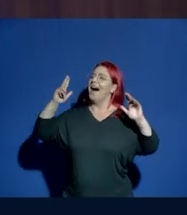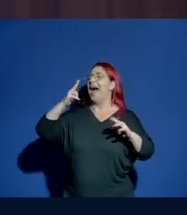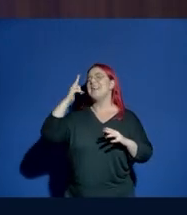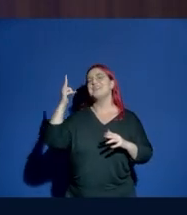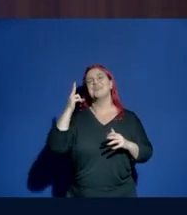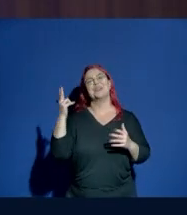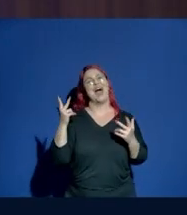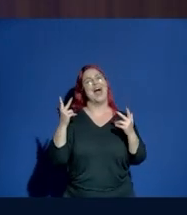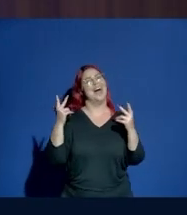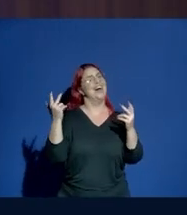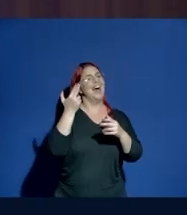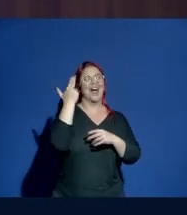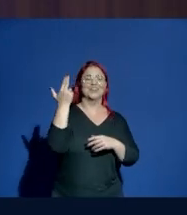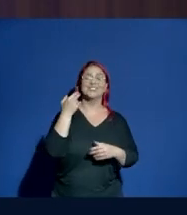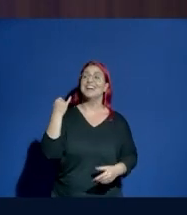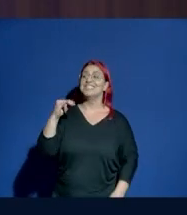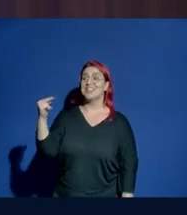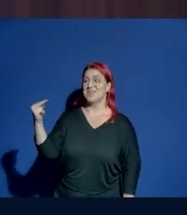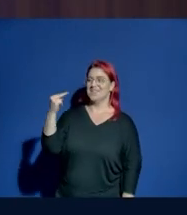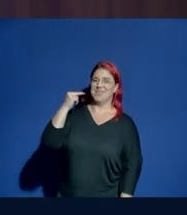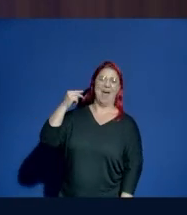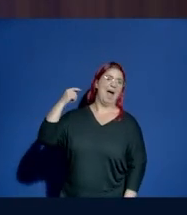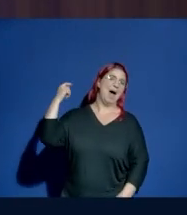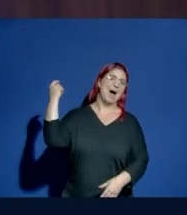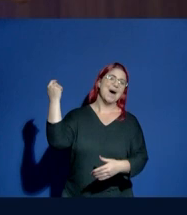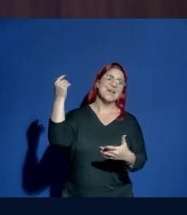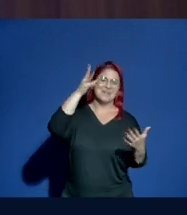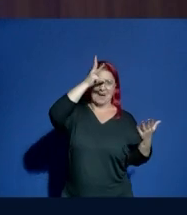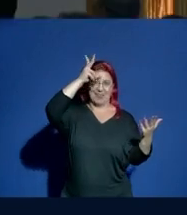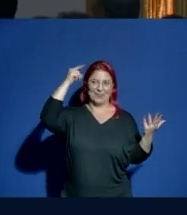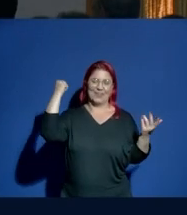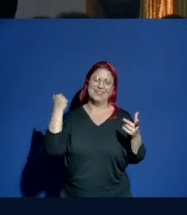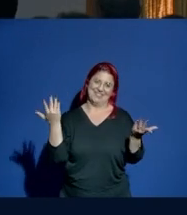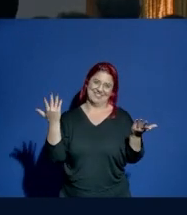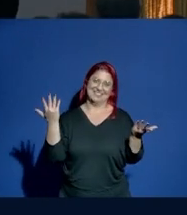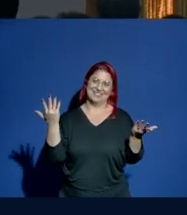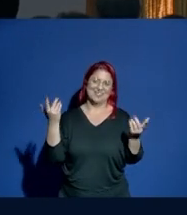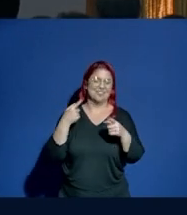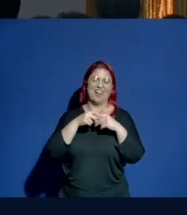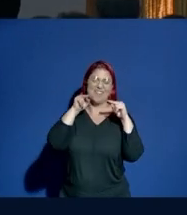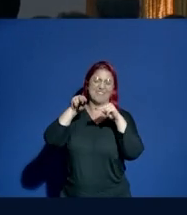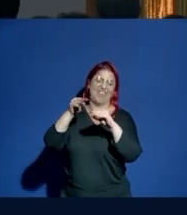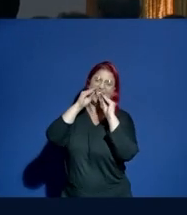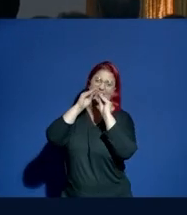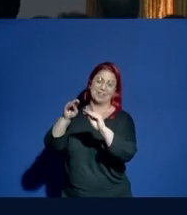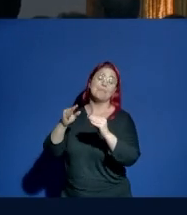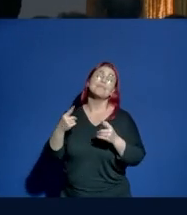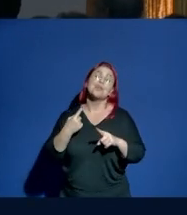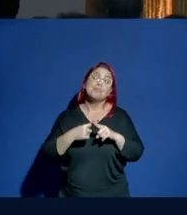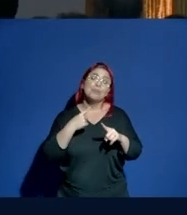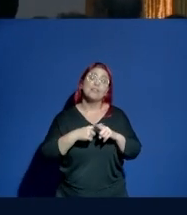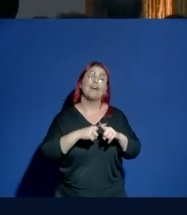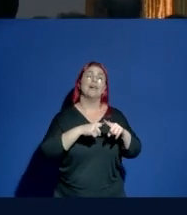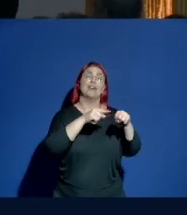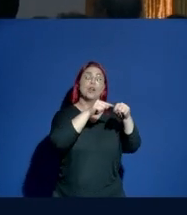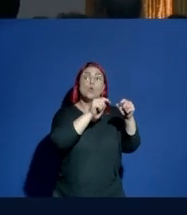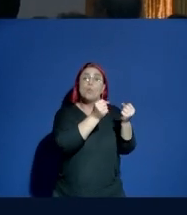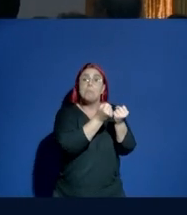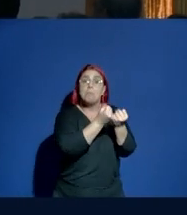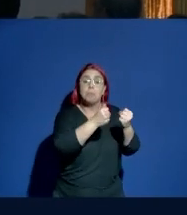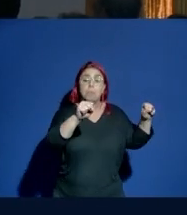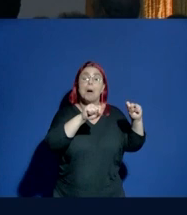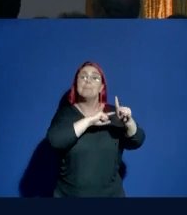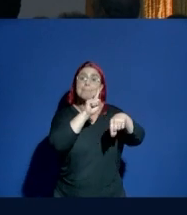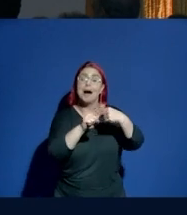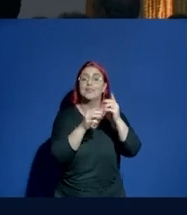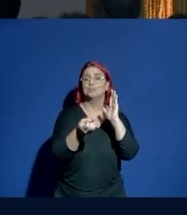vocês vão comer quando olhar para o Mato Grosso porque a produtividade a tecnologia é um caminho que nós estamos seguindo que os